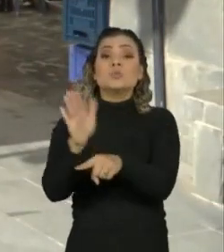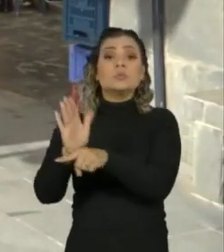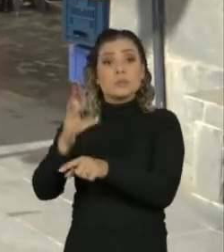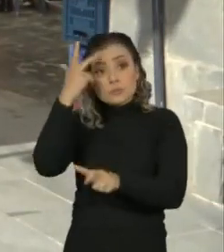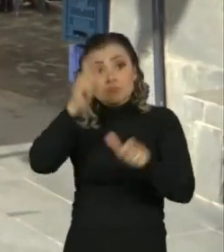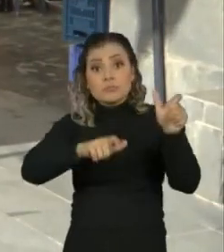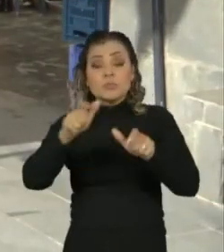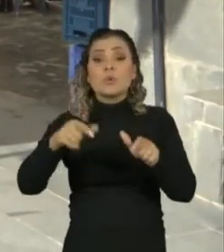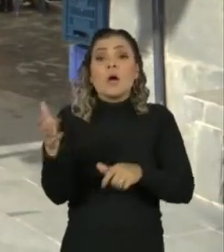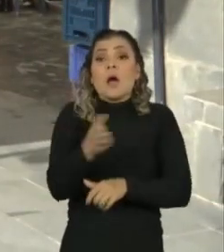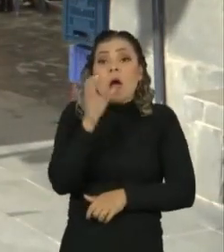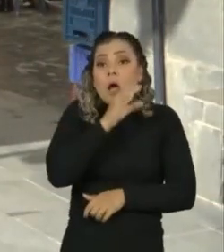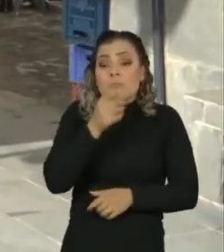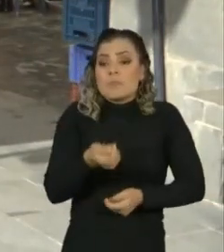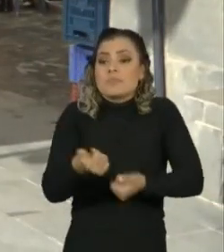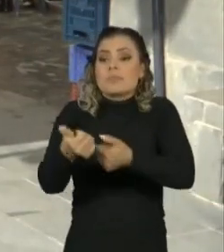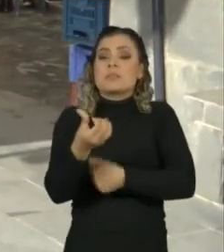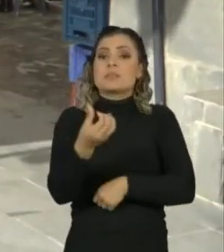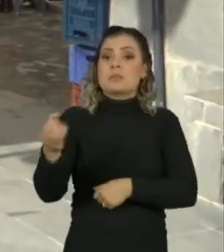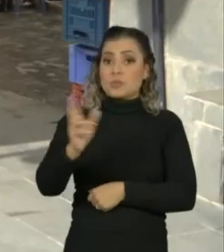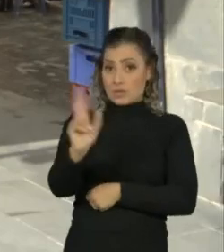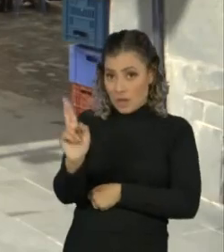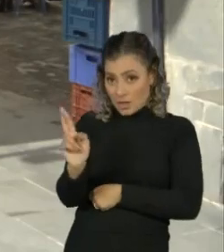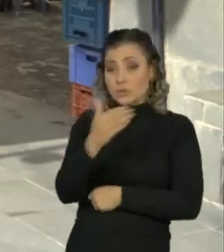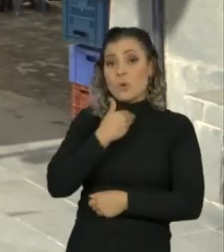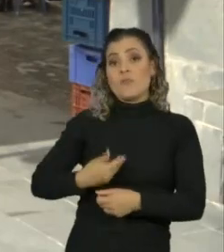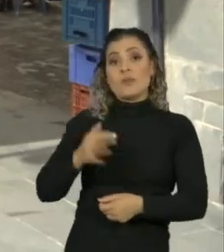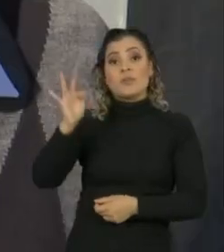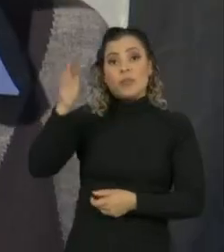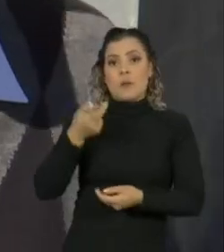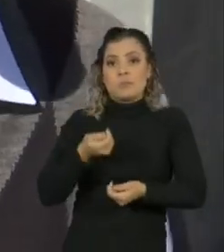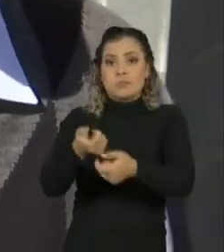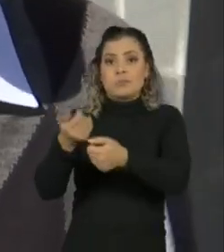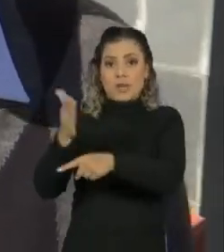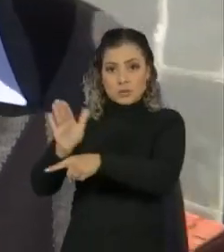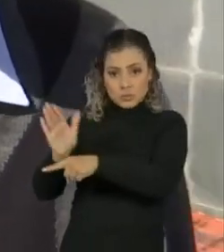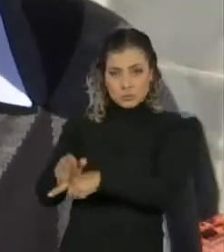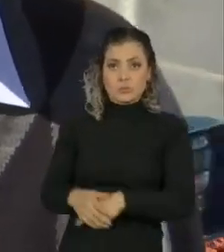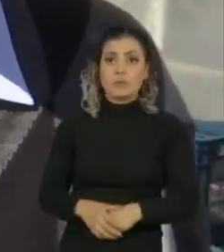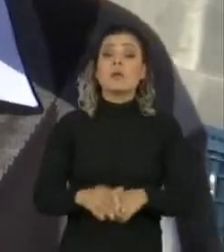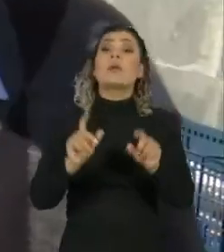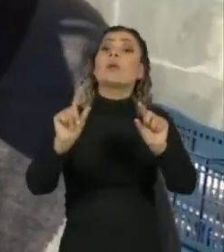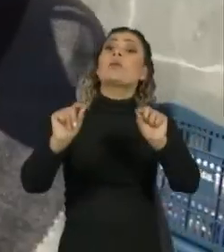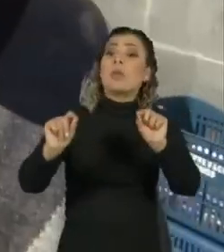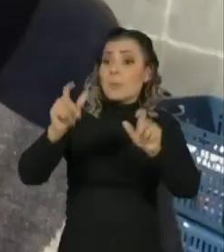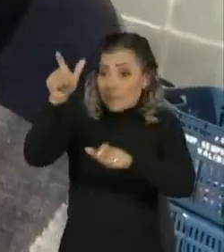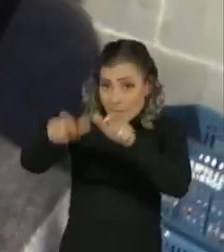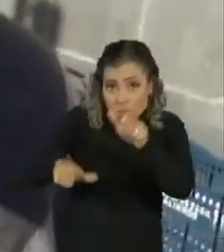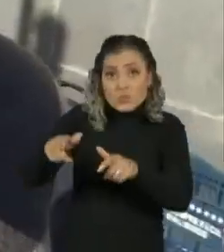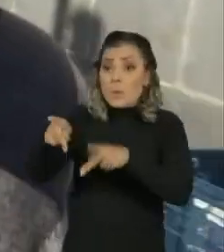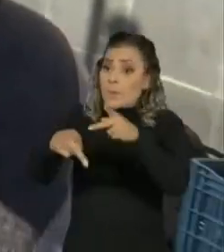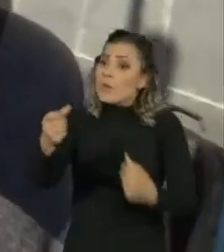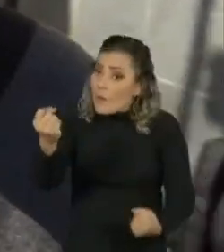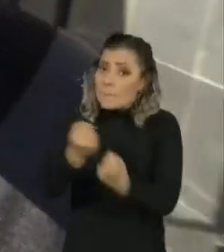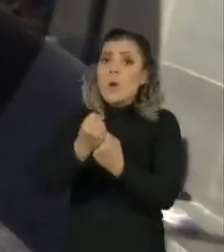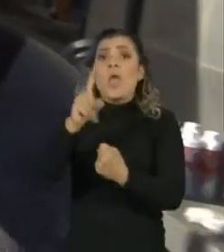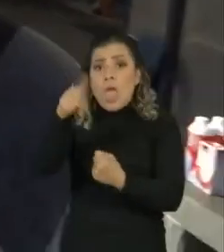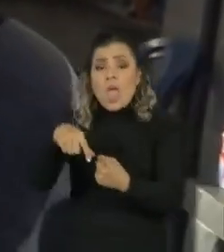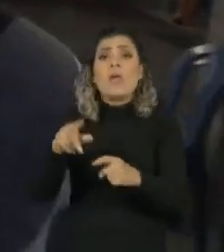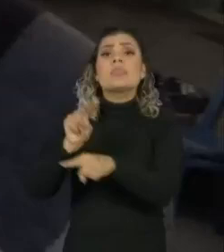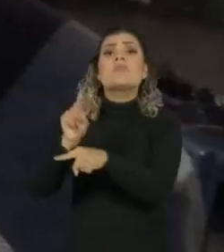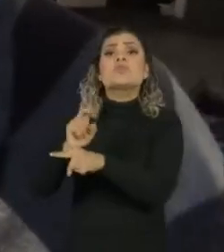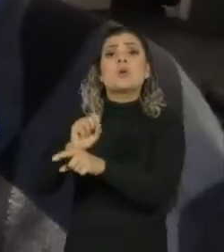receber o auxílio emergencial de R$ 600 oferecido pelo governo federal. Quem deveria estar junto do povo é a